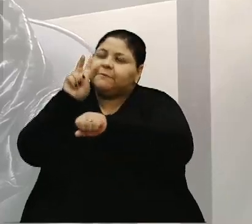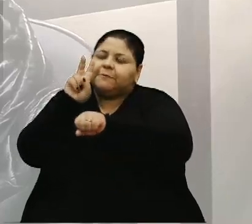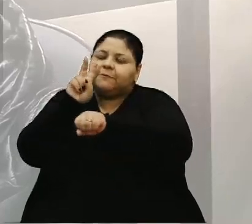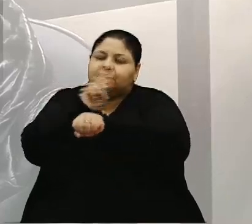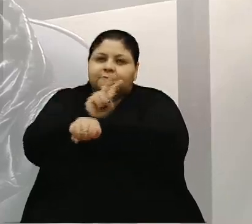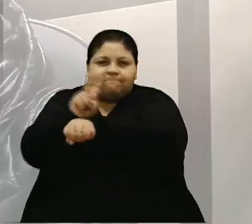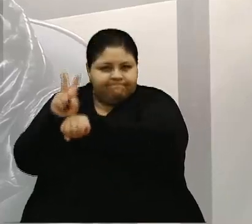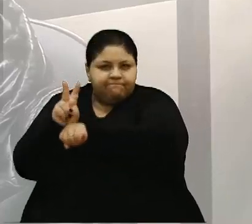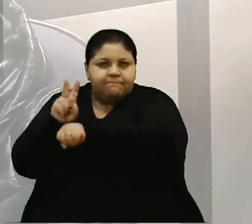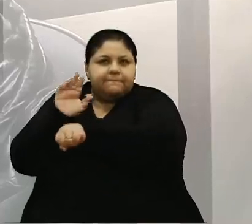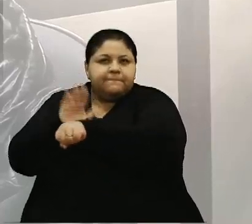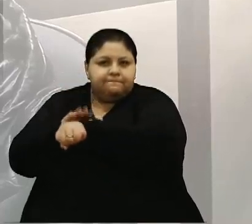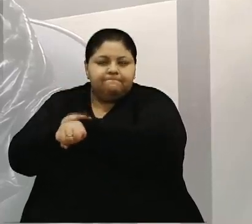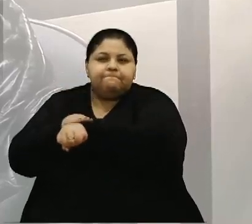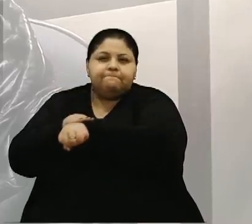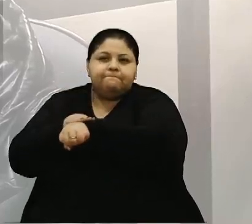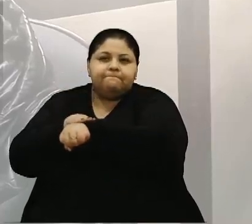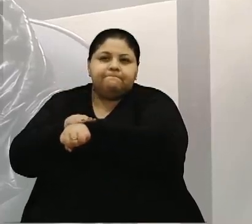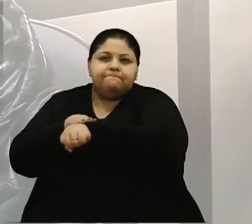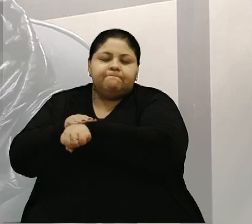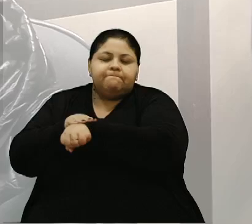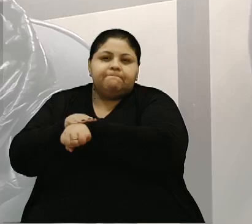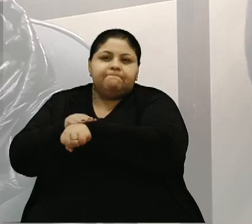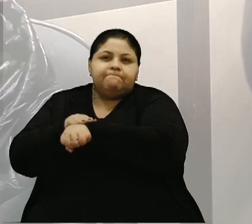neste momento